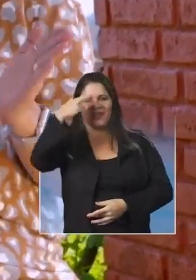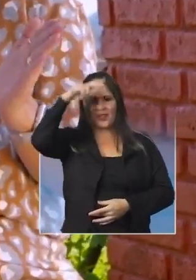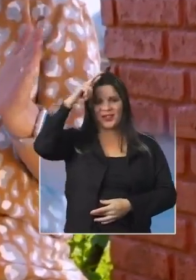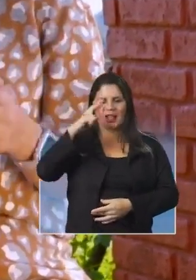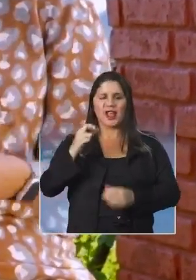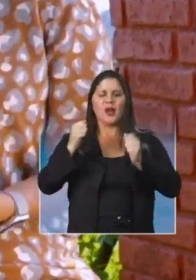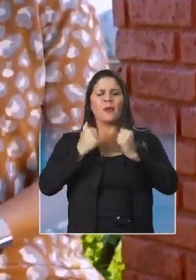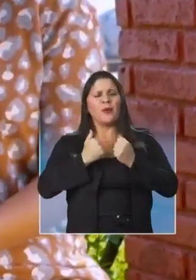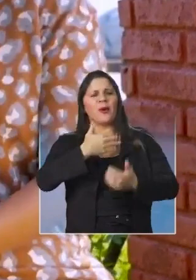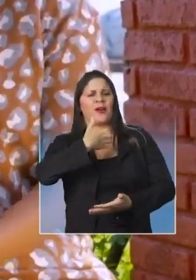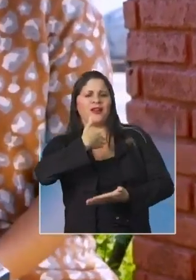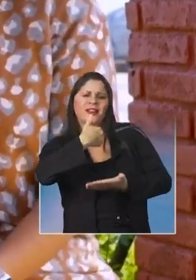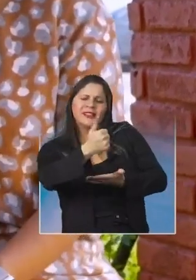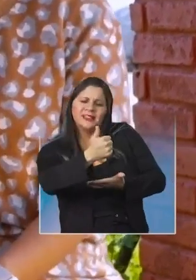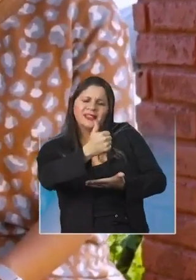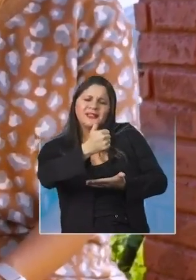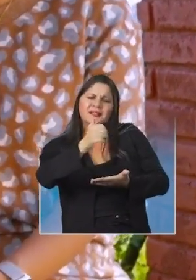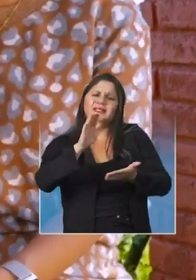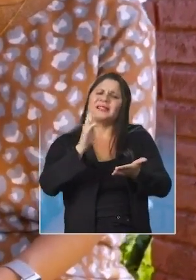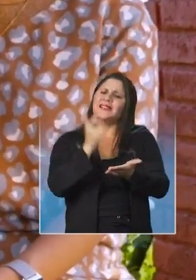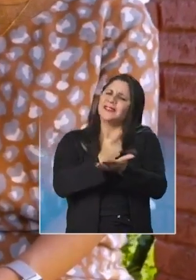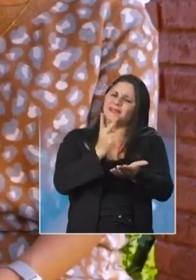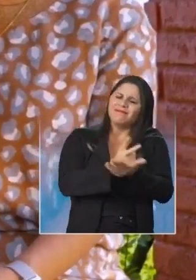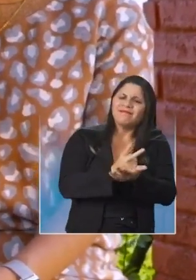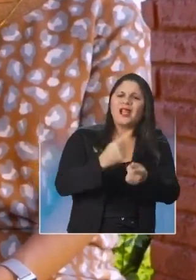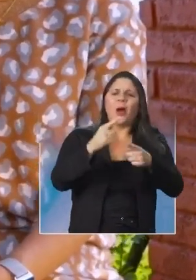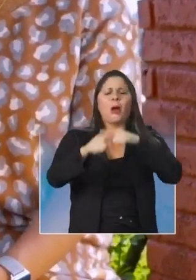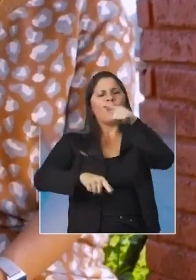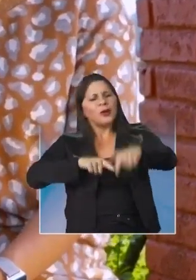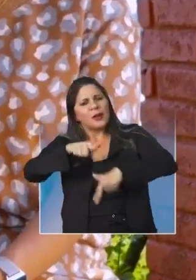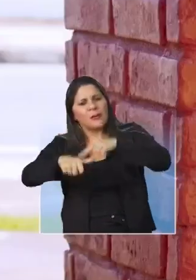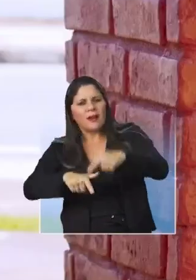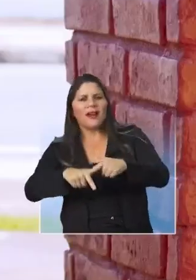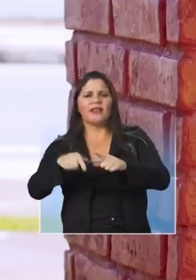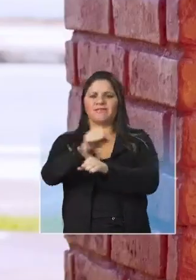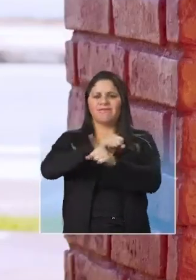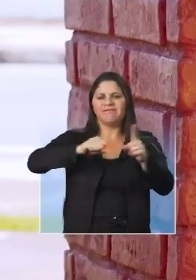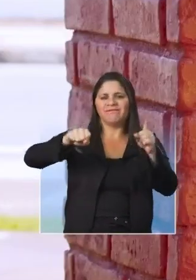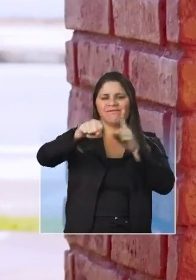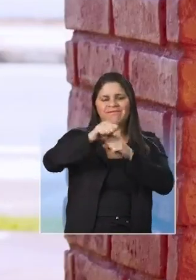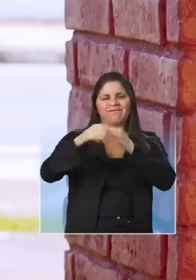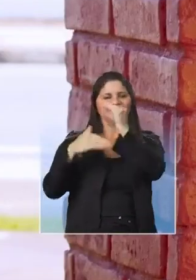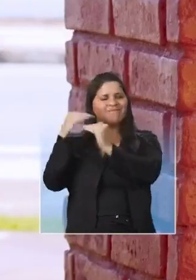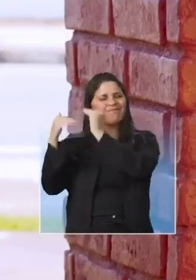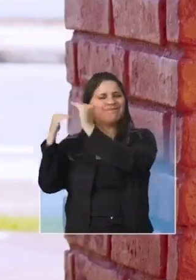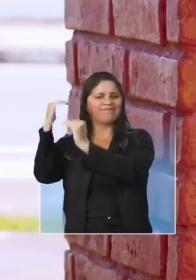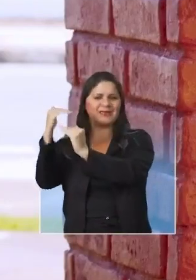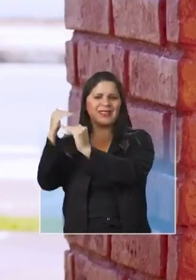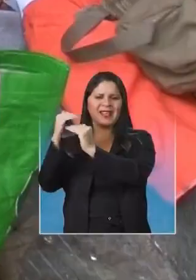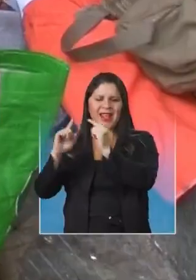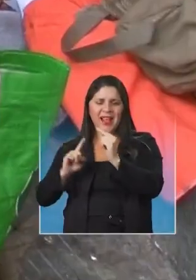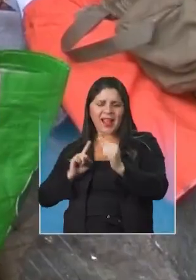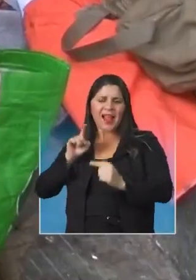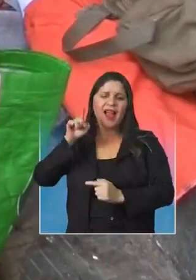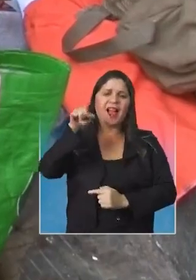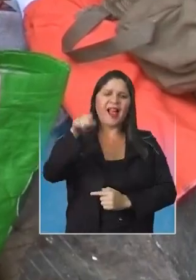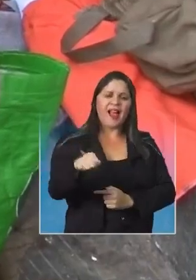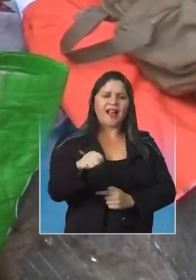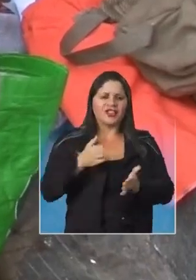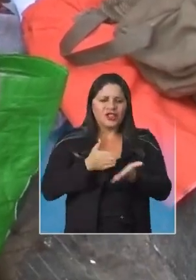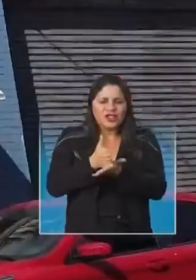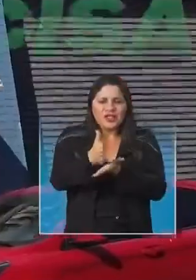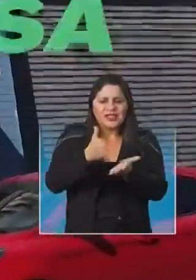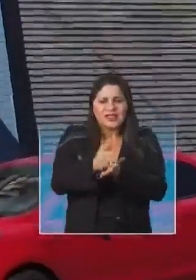comigo sempre, porque o trabalho dos profissionais da Secretaria de Desenvolvimento Social, lá na ponta, direto